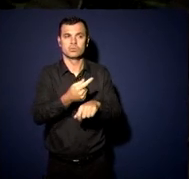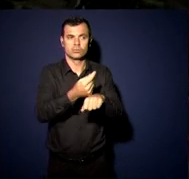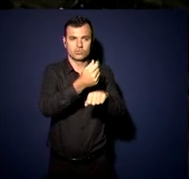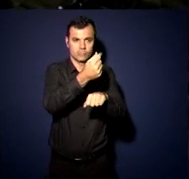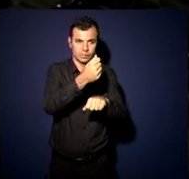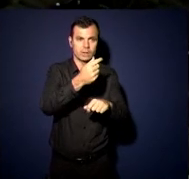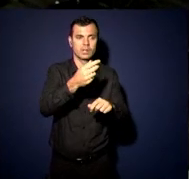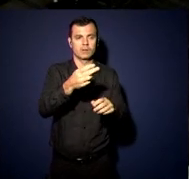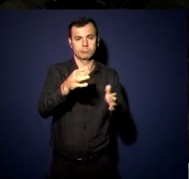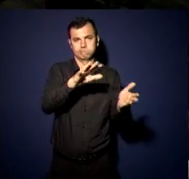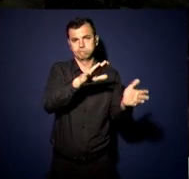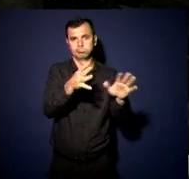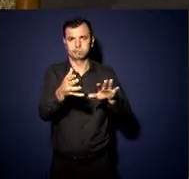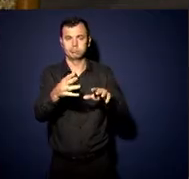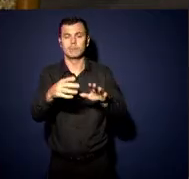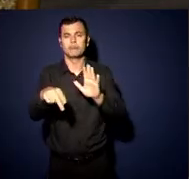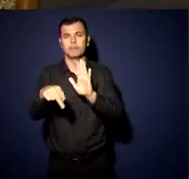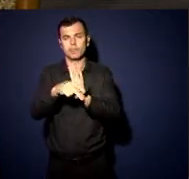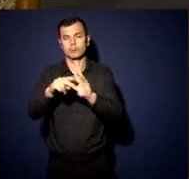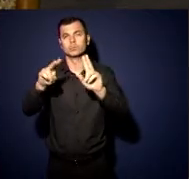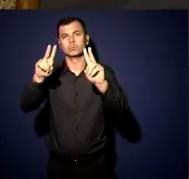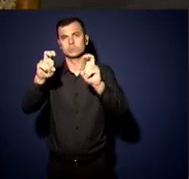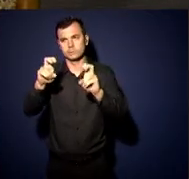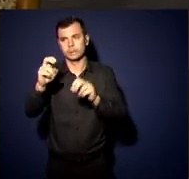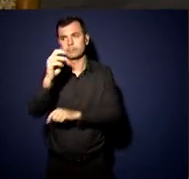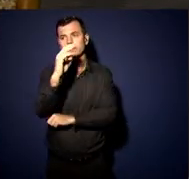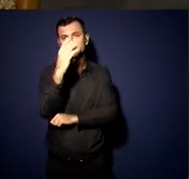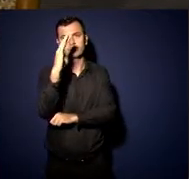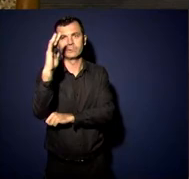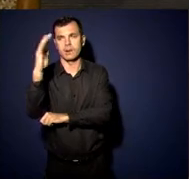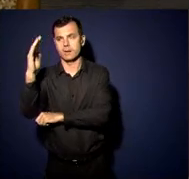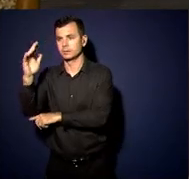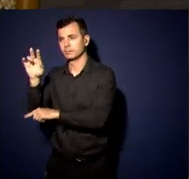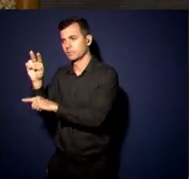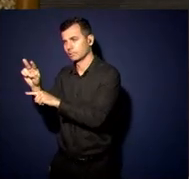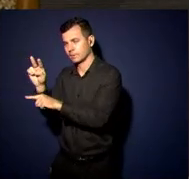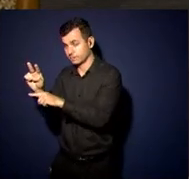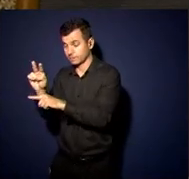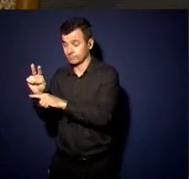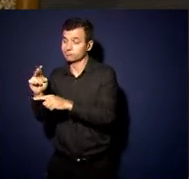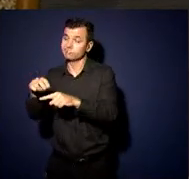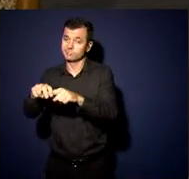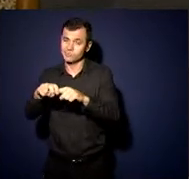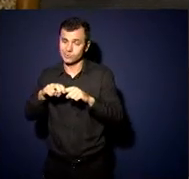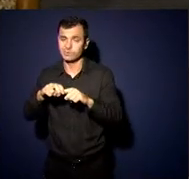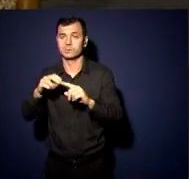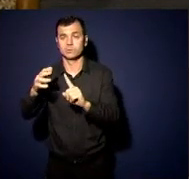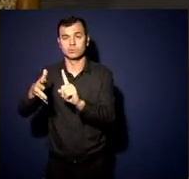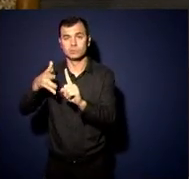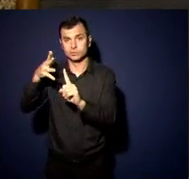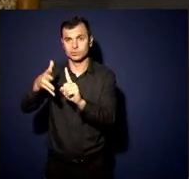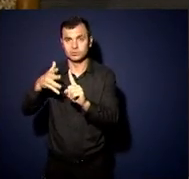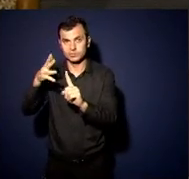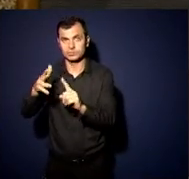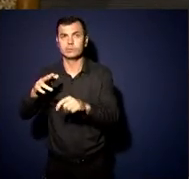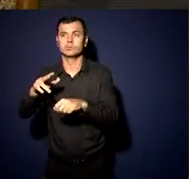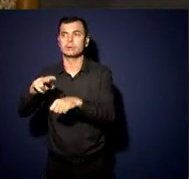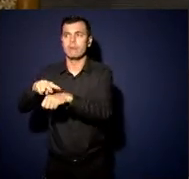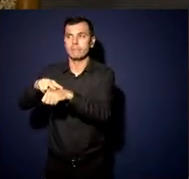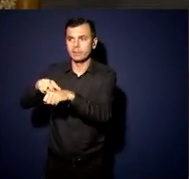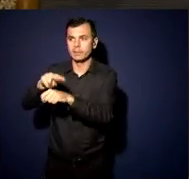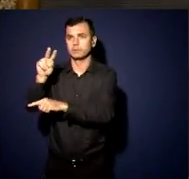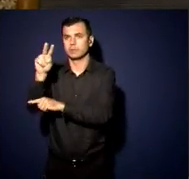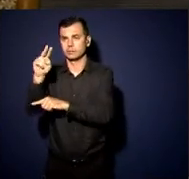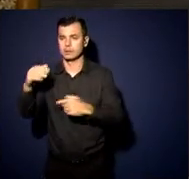com as pautas de preservação né cada vez mais o discurso ambiental ele não se restringe ao Ministério